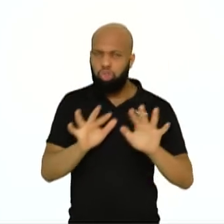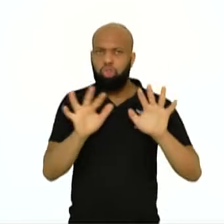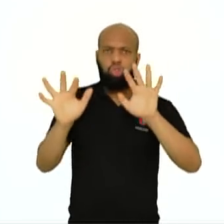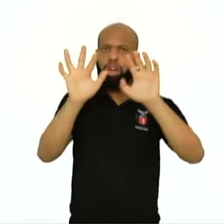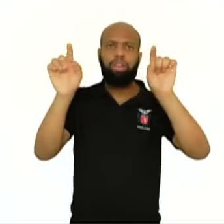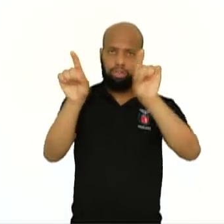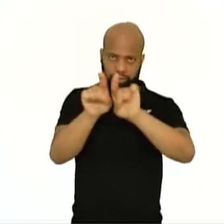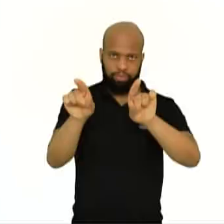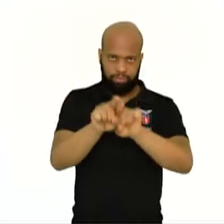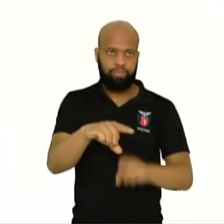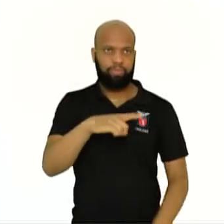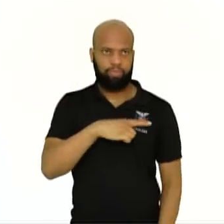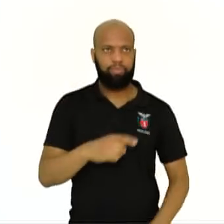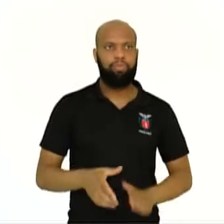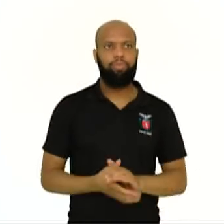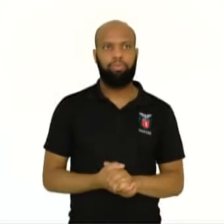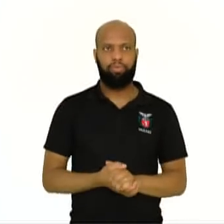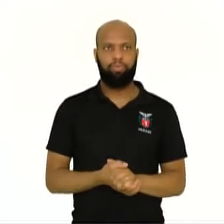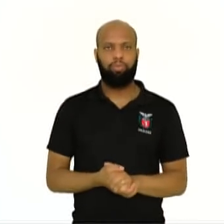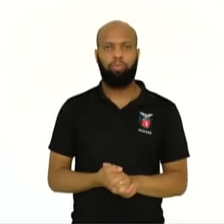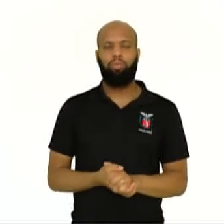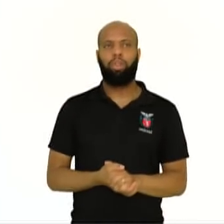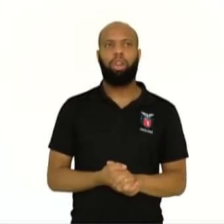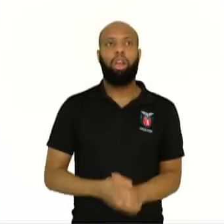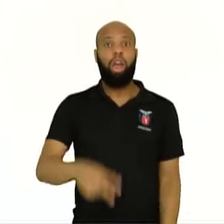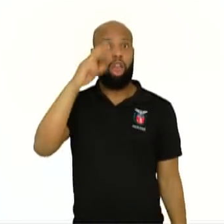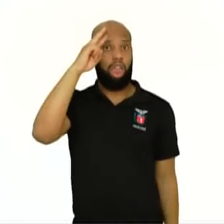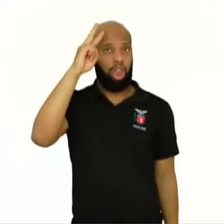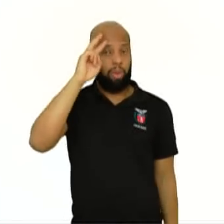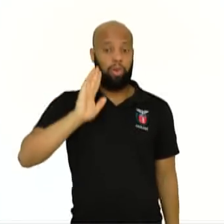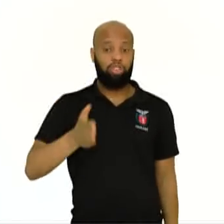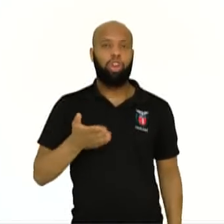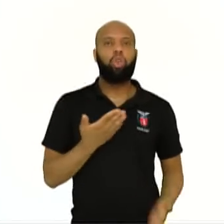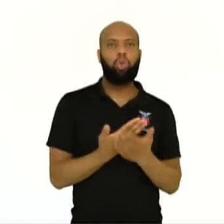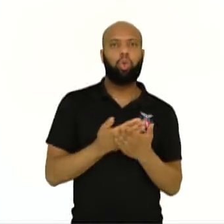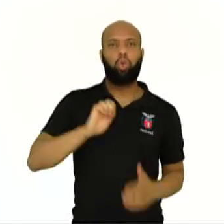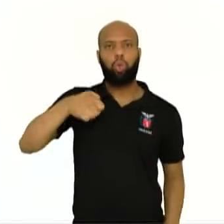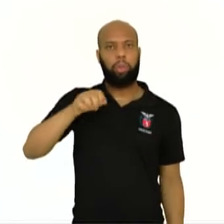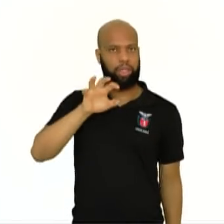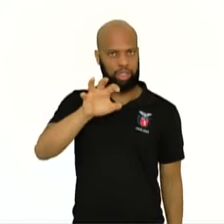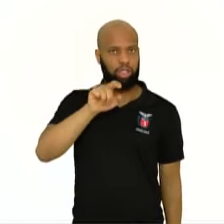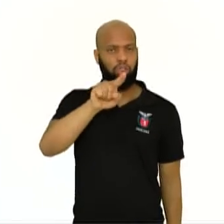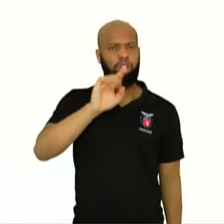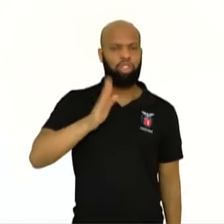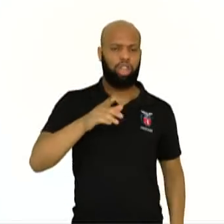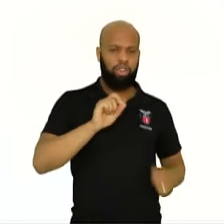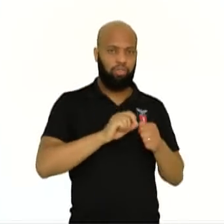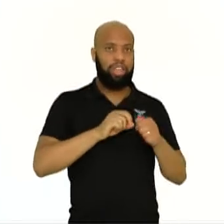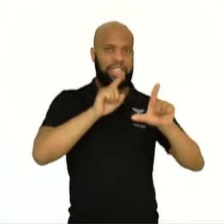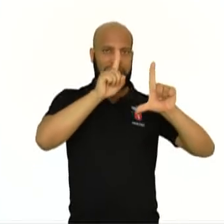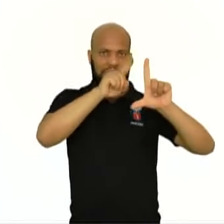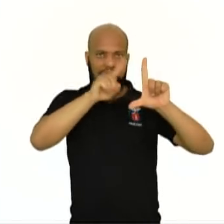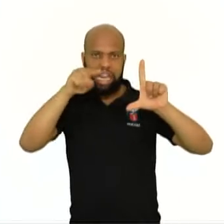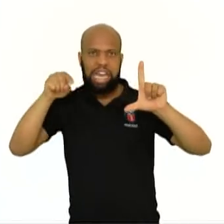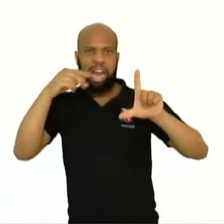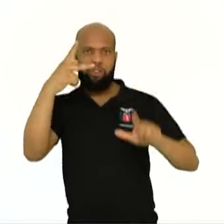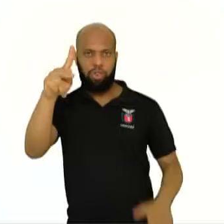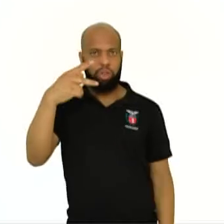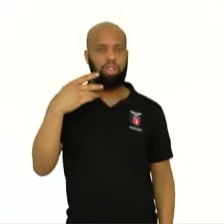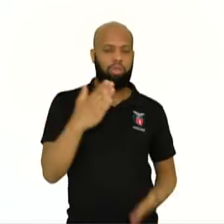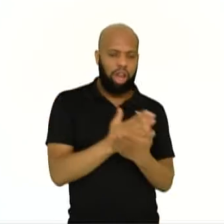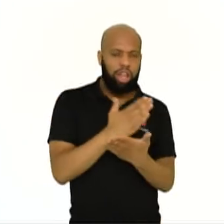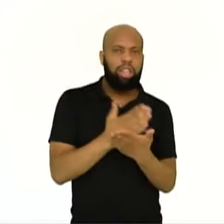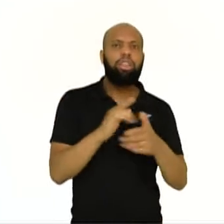planeta. Percebam aqui no gráfico, olha o nosso gráfico de setores, o famoso gráfico de pizza que vocês estudam lá na